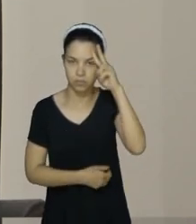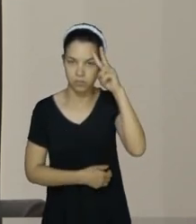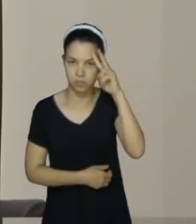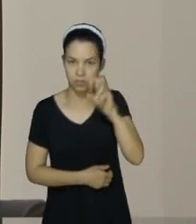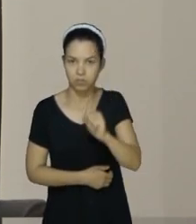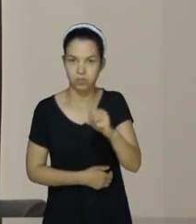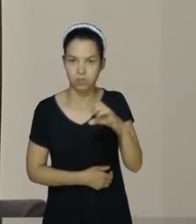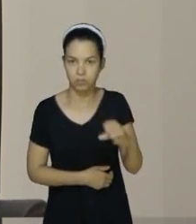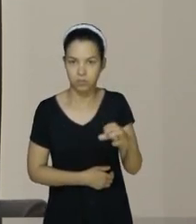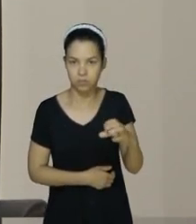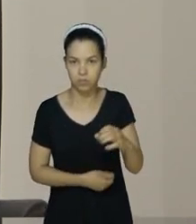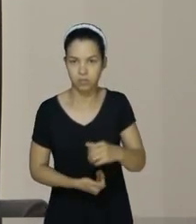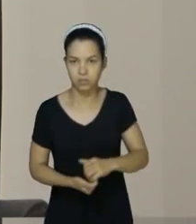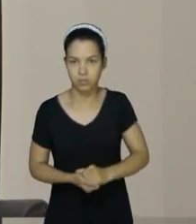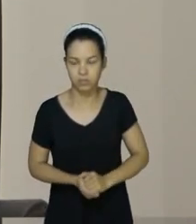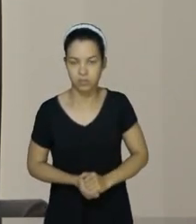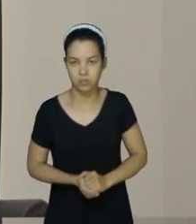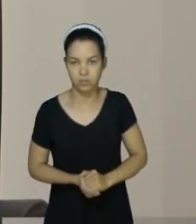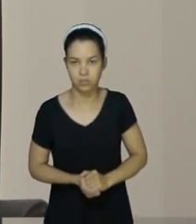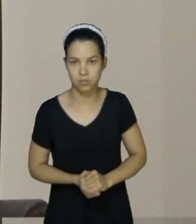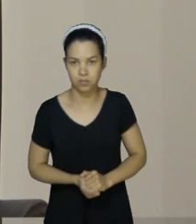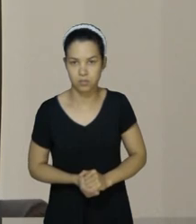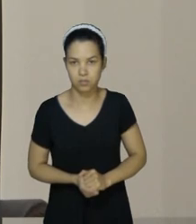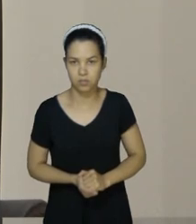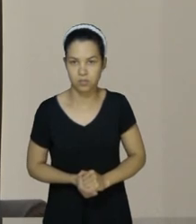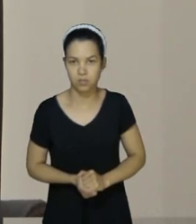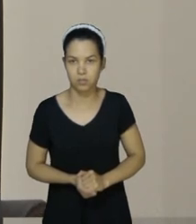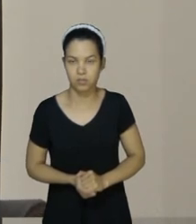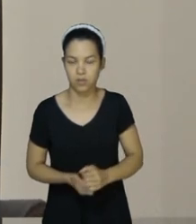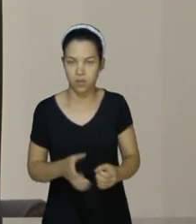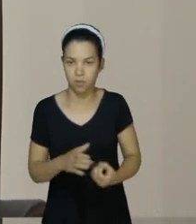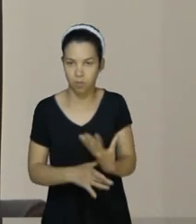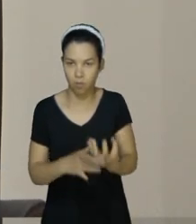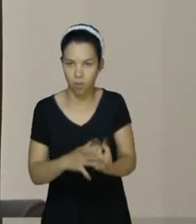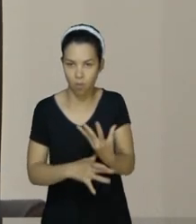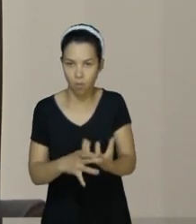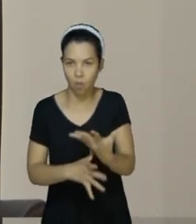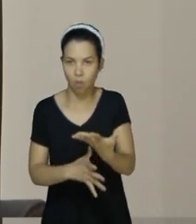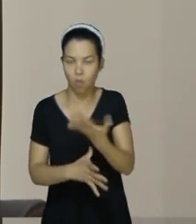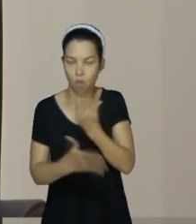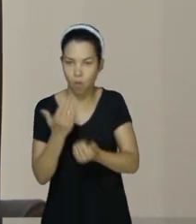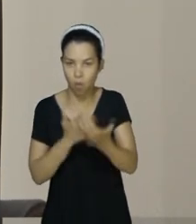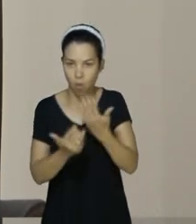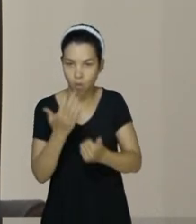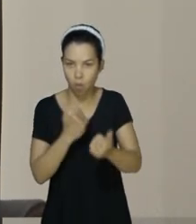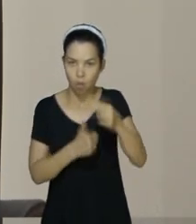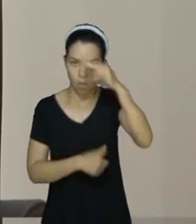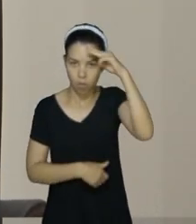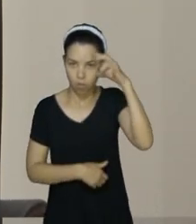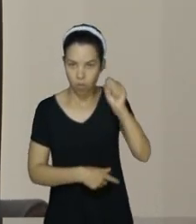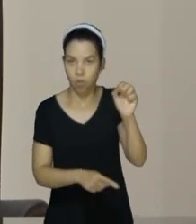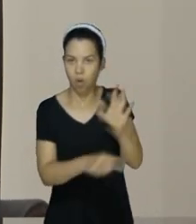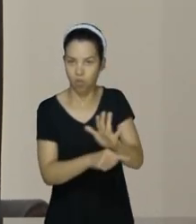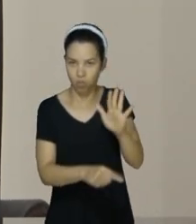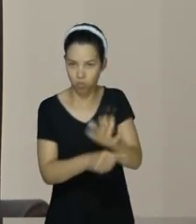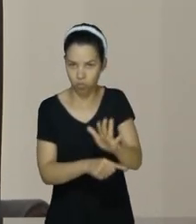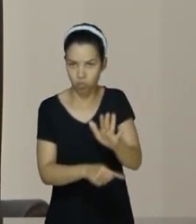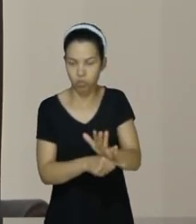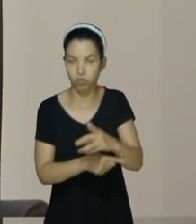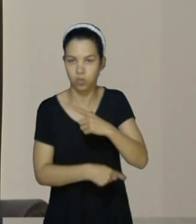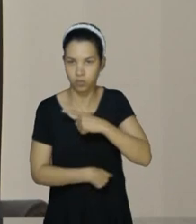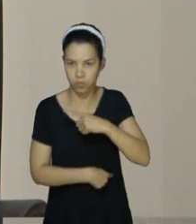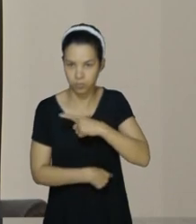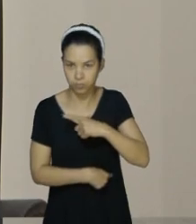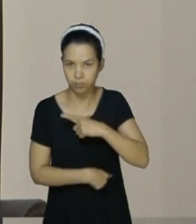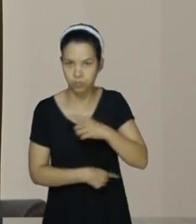da nossa grandeza na produção de alimentos tem a cooperação do Estado do Mato Grosso do Sul, que nos